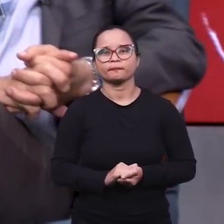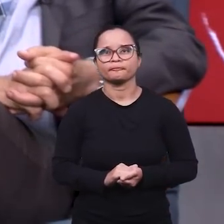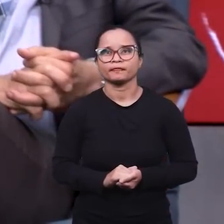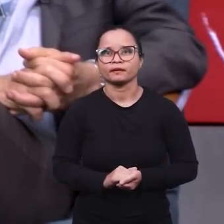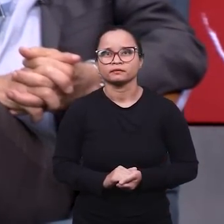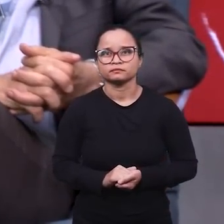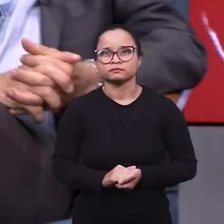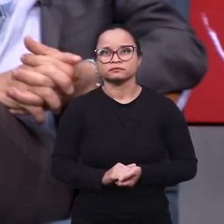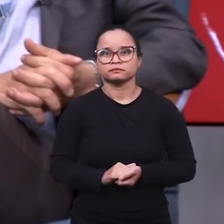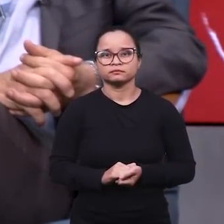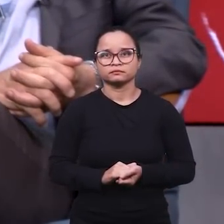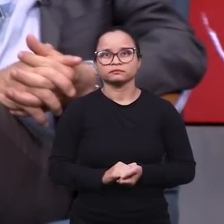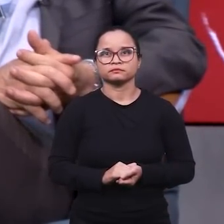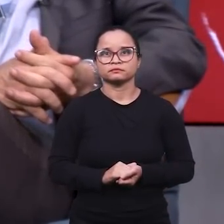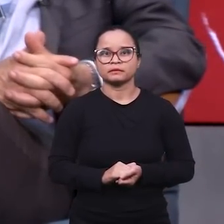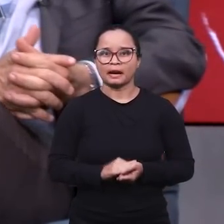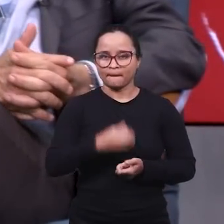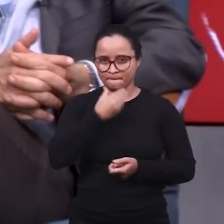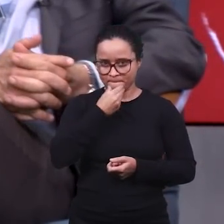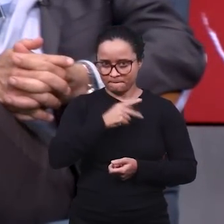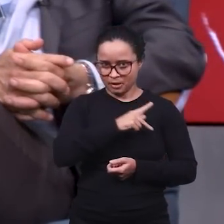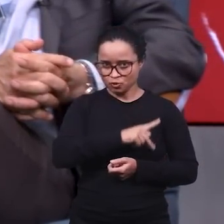Paulo não fazia o que ele queria.